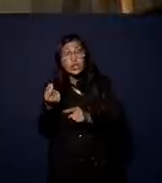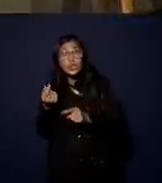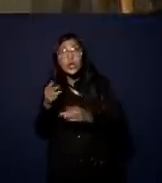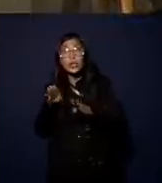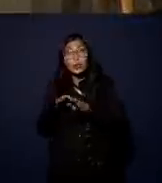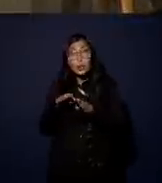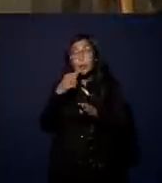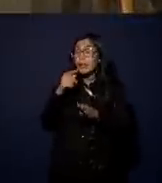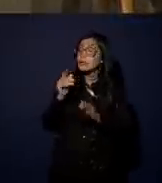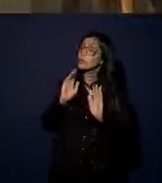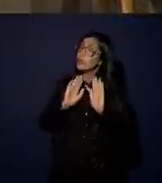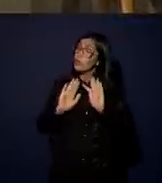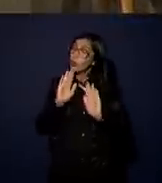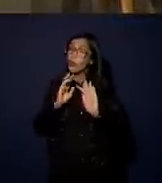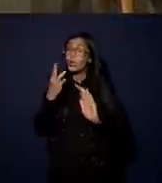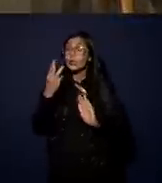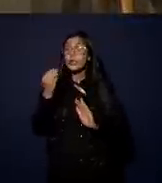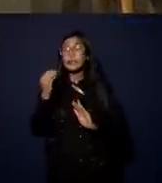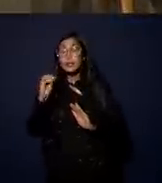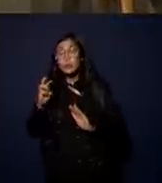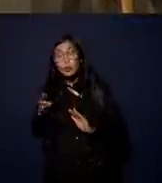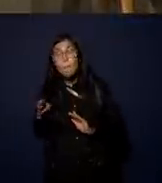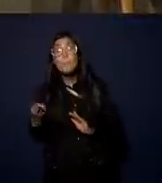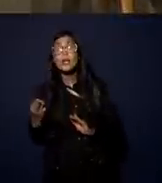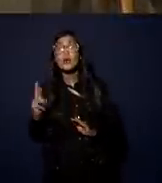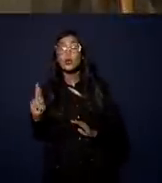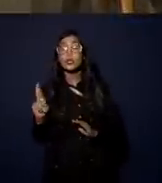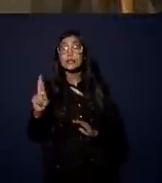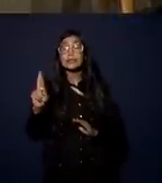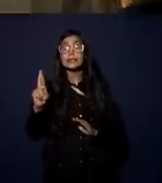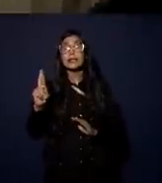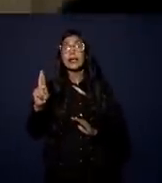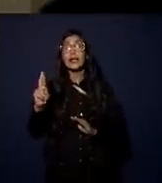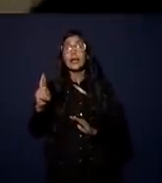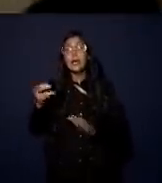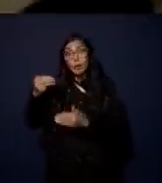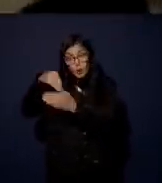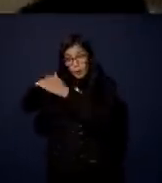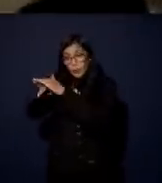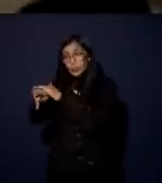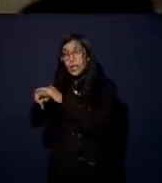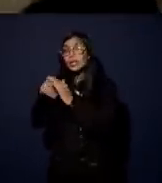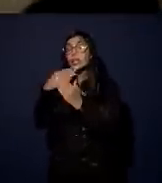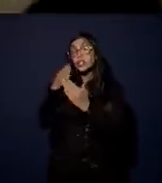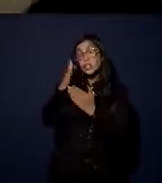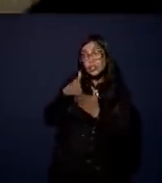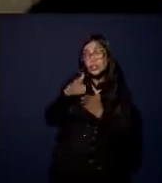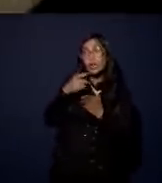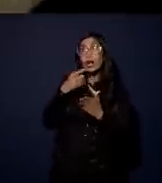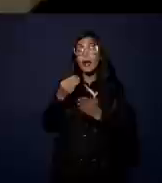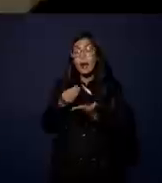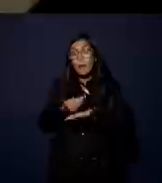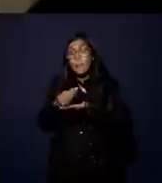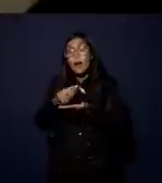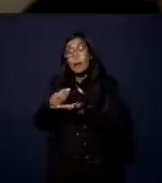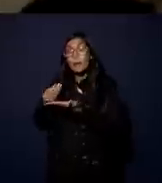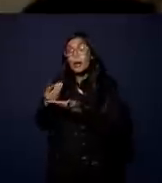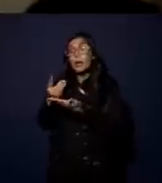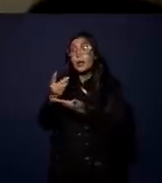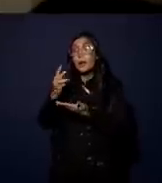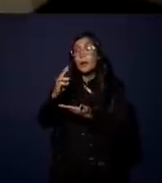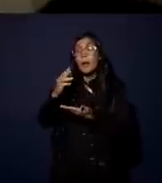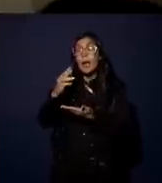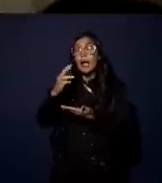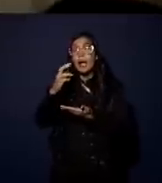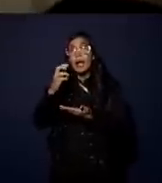nós colocamos 300 milhões do caixa da Via para começar essa operação e já deu mais de meio bi também como assertividade